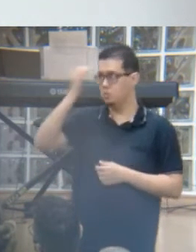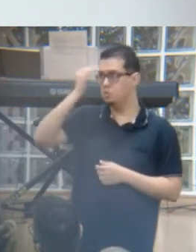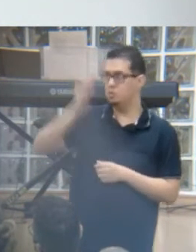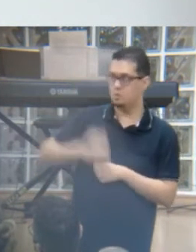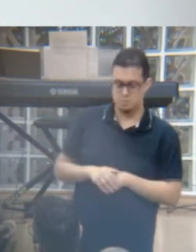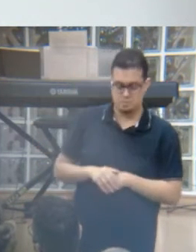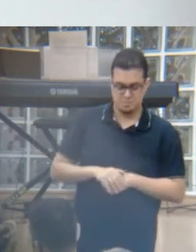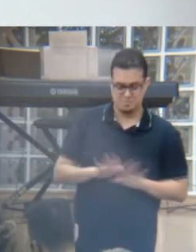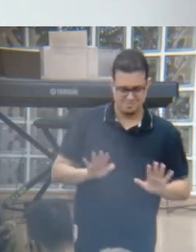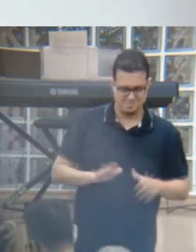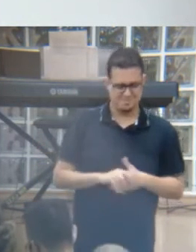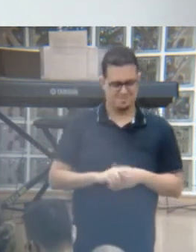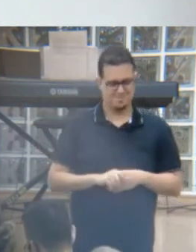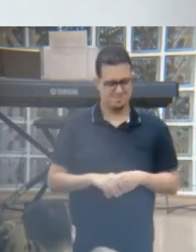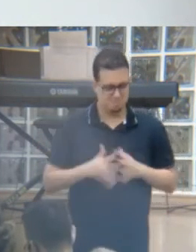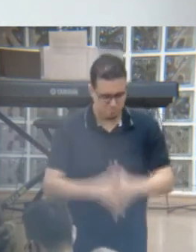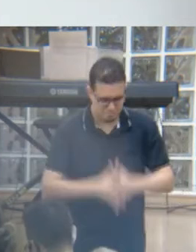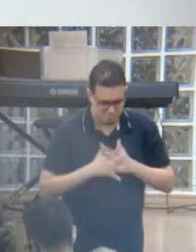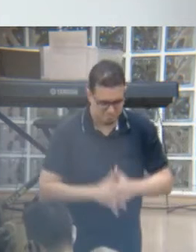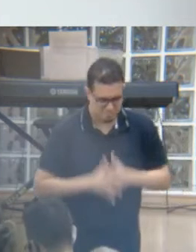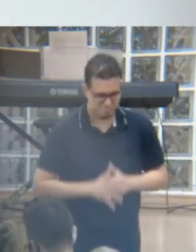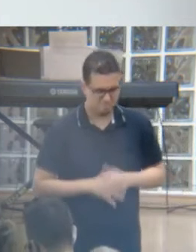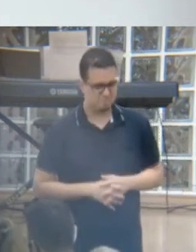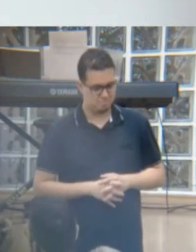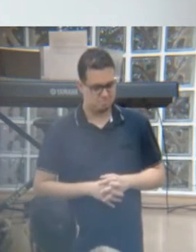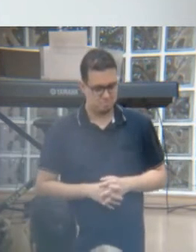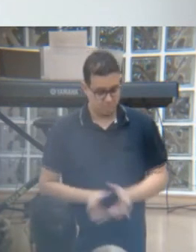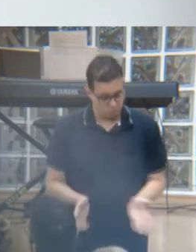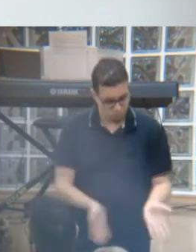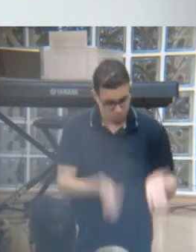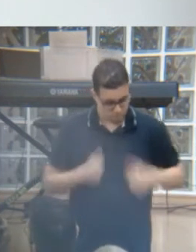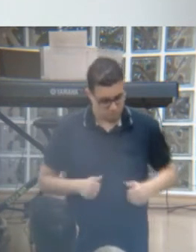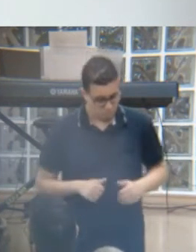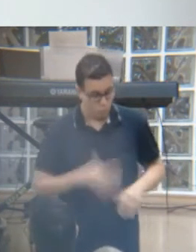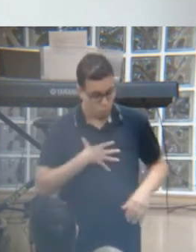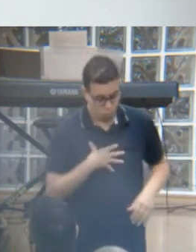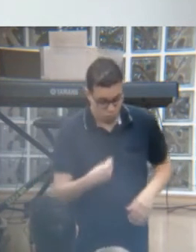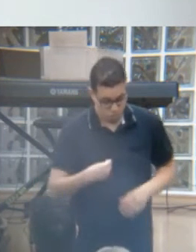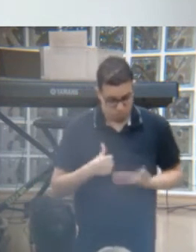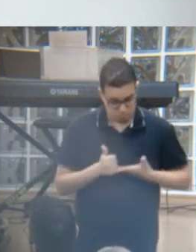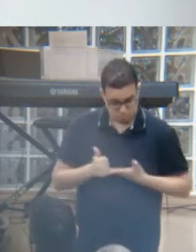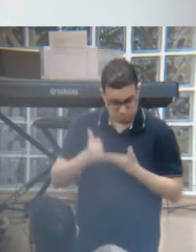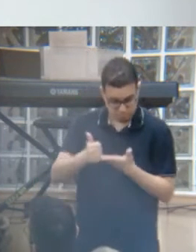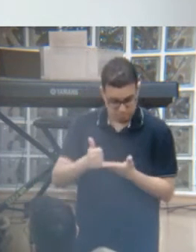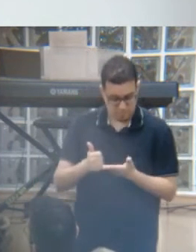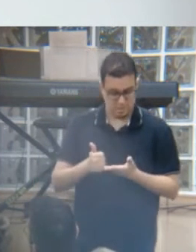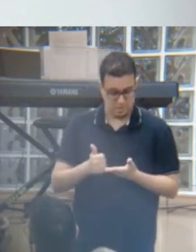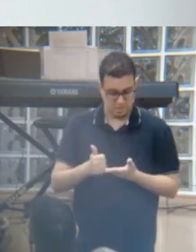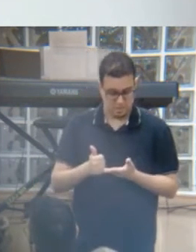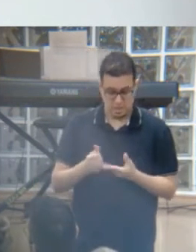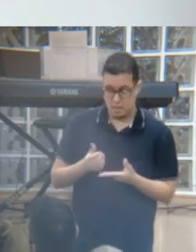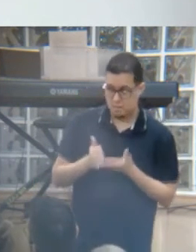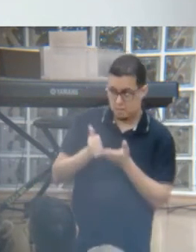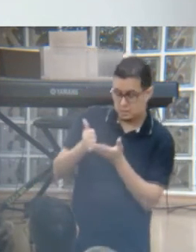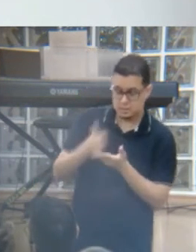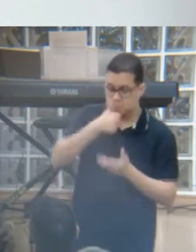Terrível. Vamos lá oferecer o filho como sacrifício a Deus. Quando ele